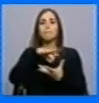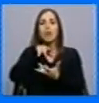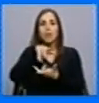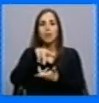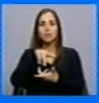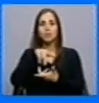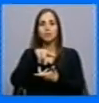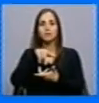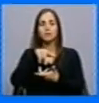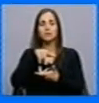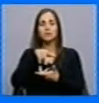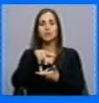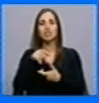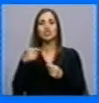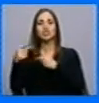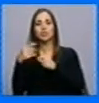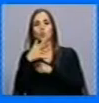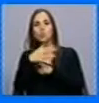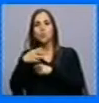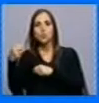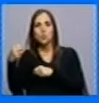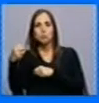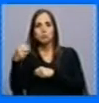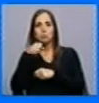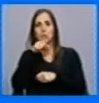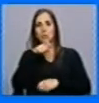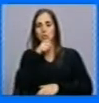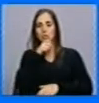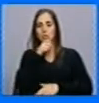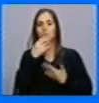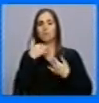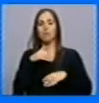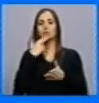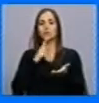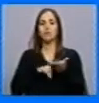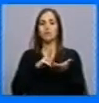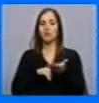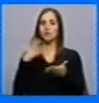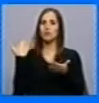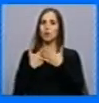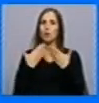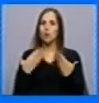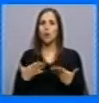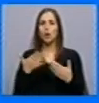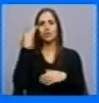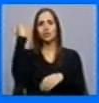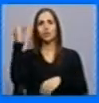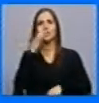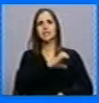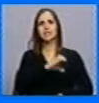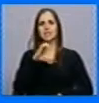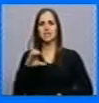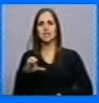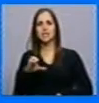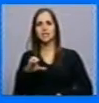ser devorado pela própria estrela, mas o que é certo é que não houve até agora uma teoria científica